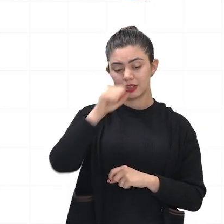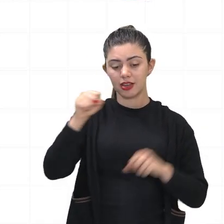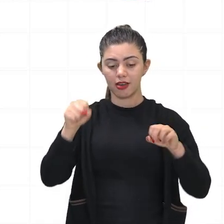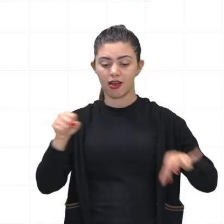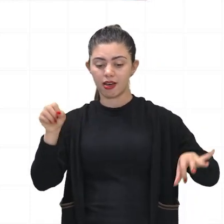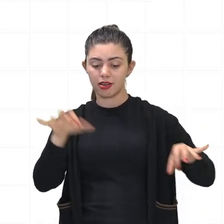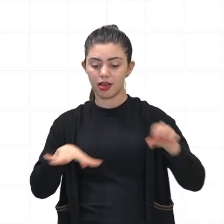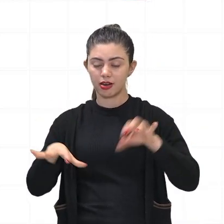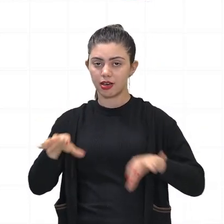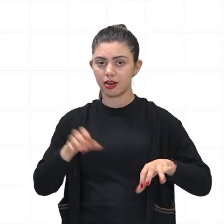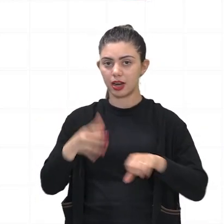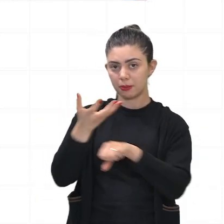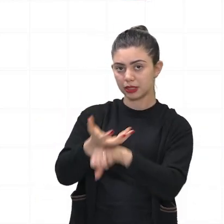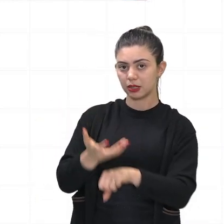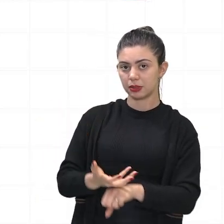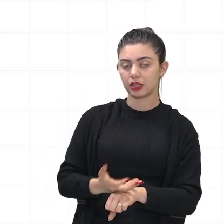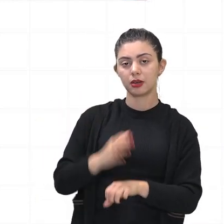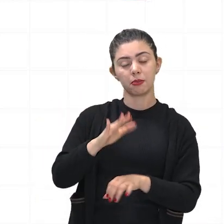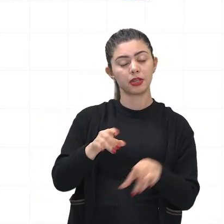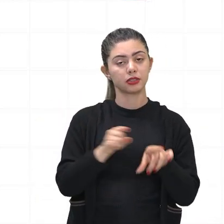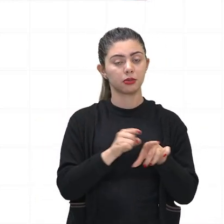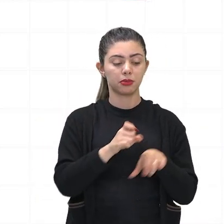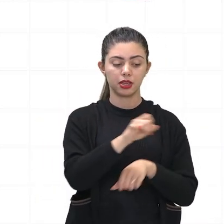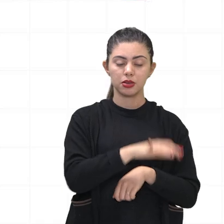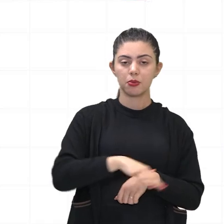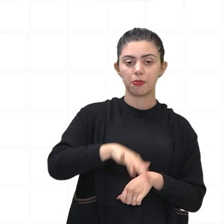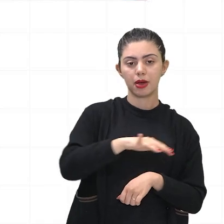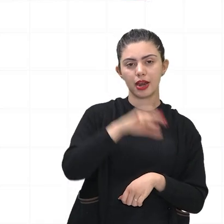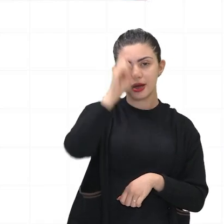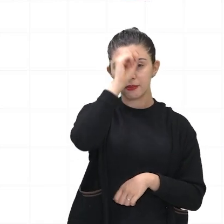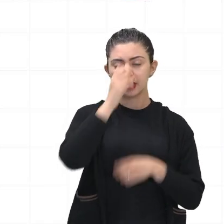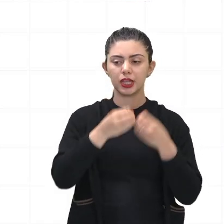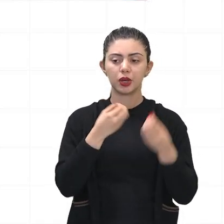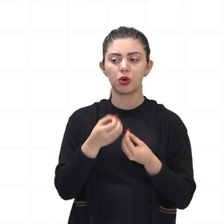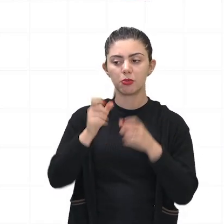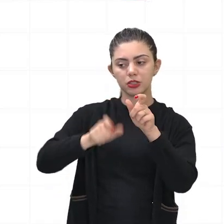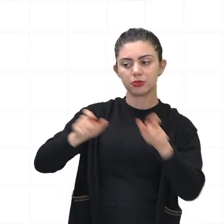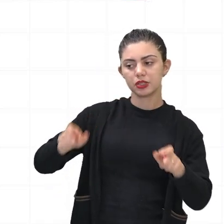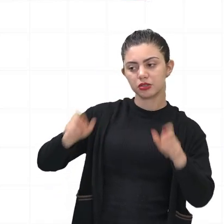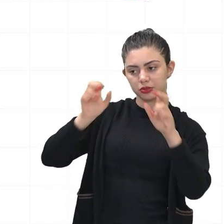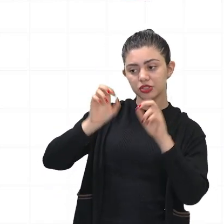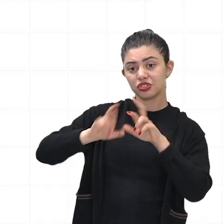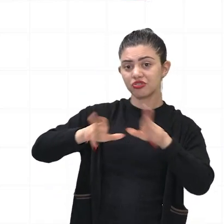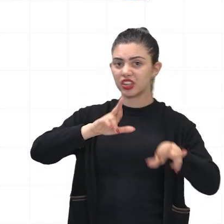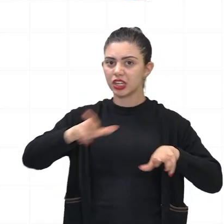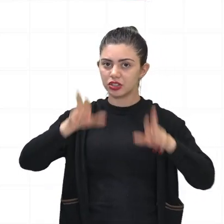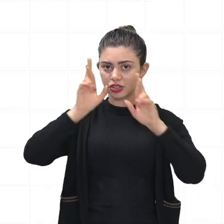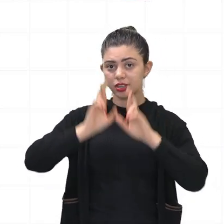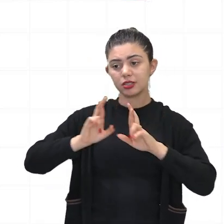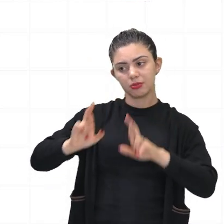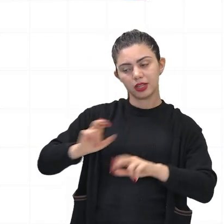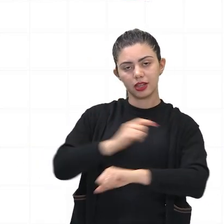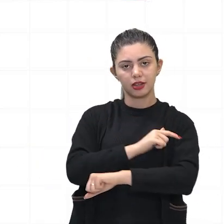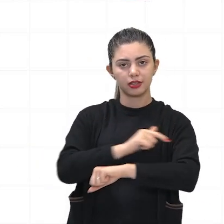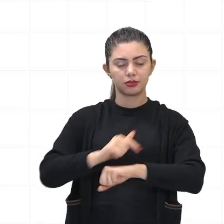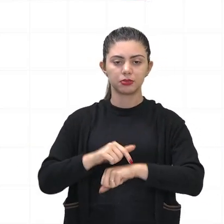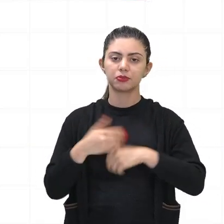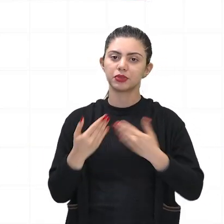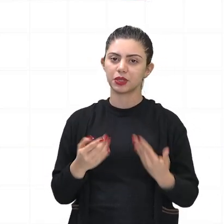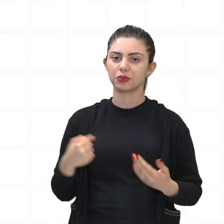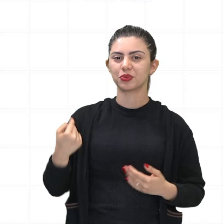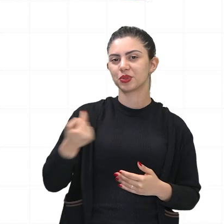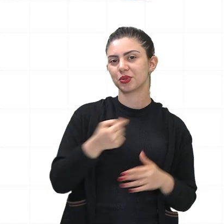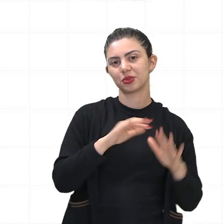de conhecimento, mas também é um espaço para aprender a conviver e respeitar as diferenças. A escola, que somos